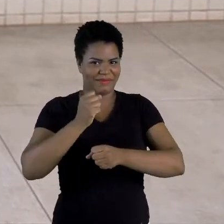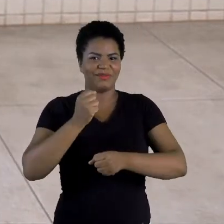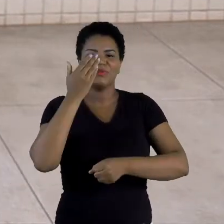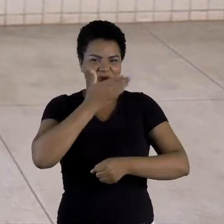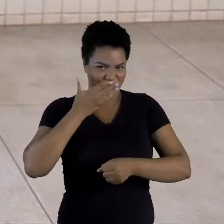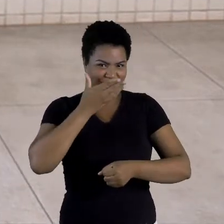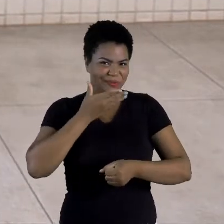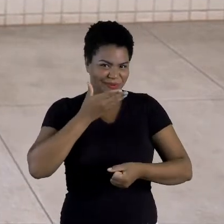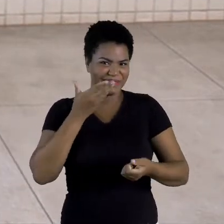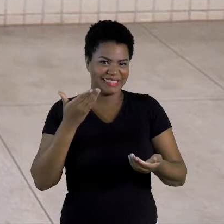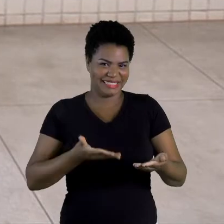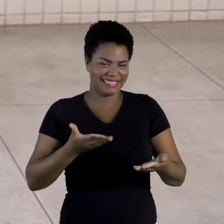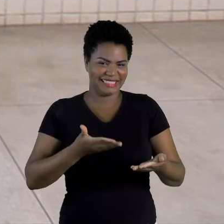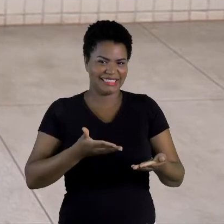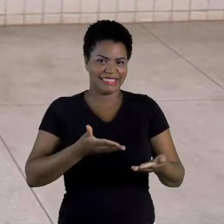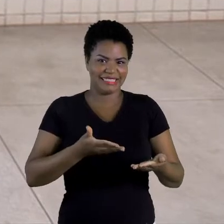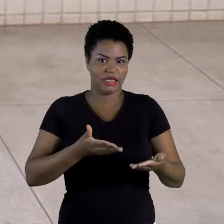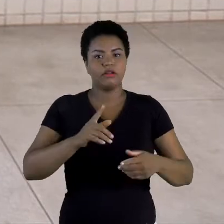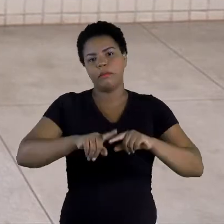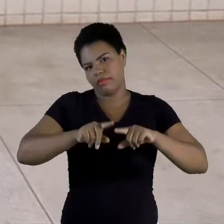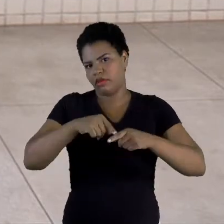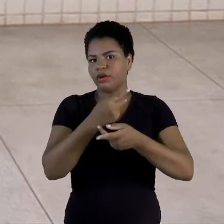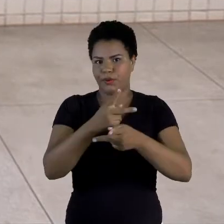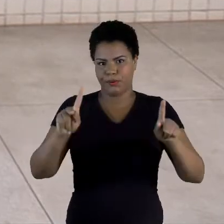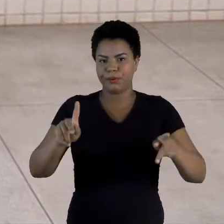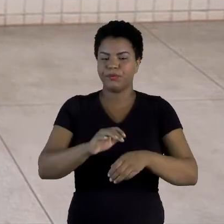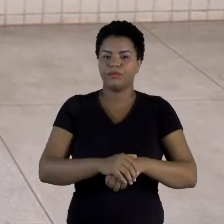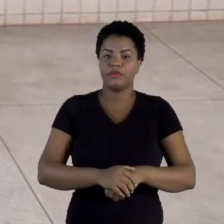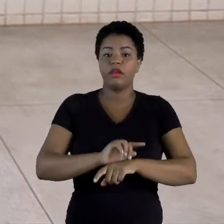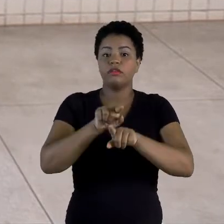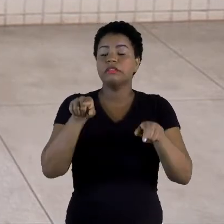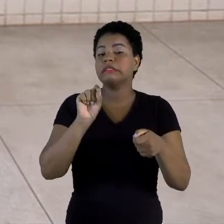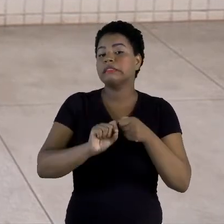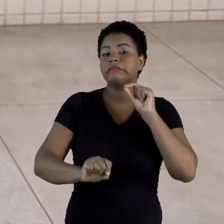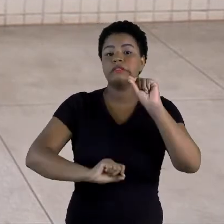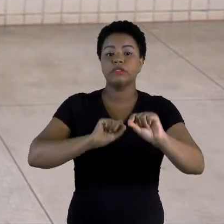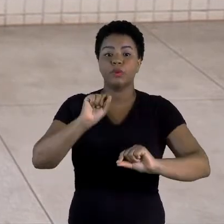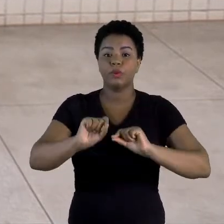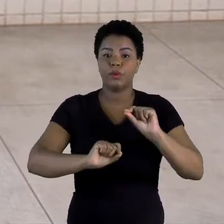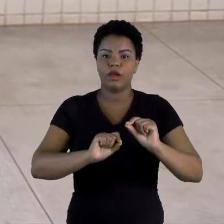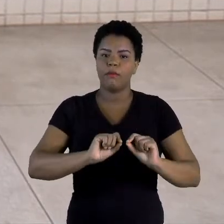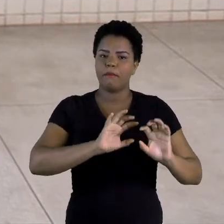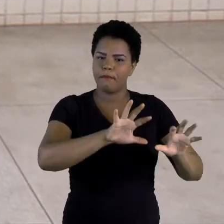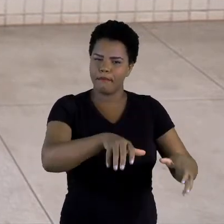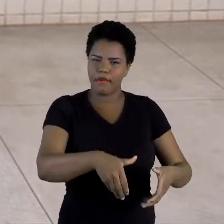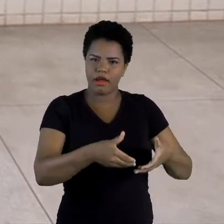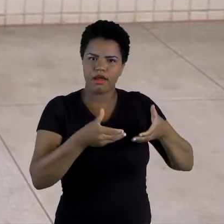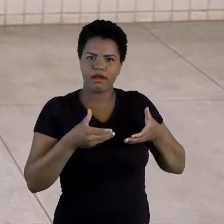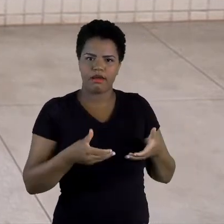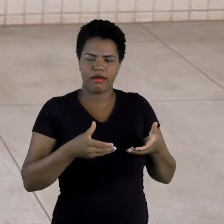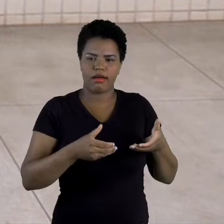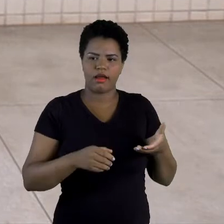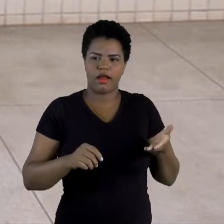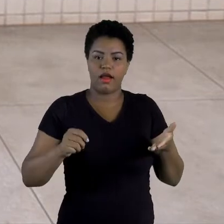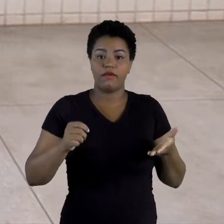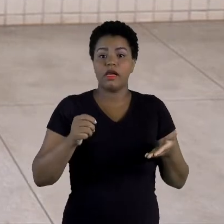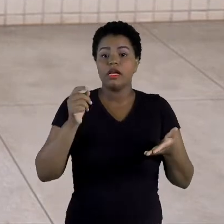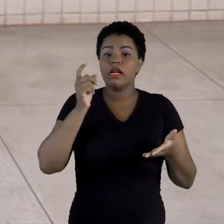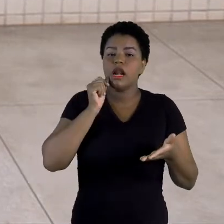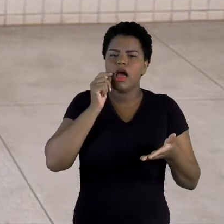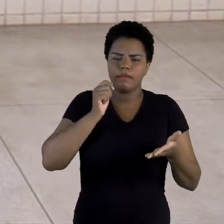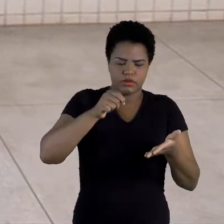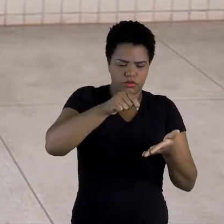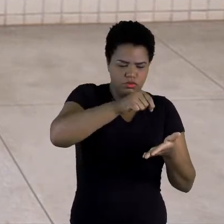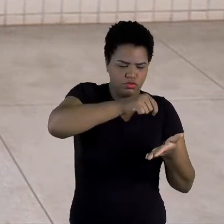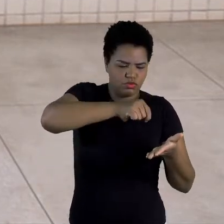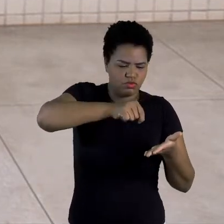doce, tá no material de vocês, o que que vocês vão fazer? Vocês pegam o material, vão circular todas as palavras